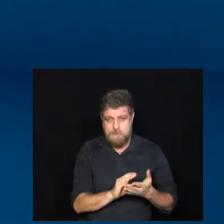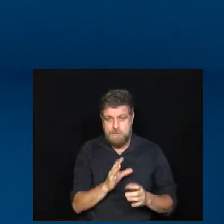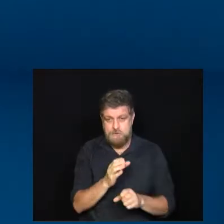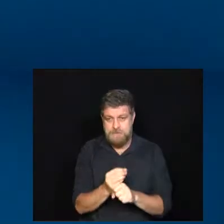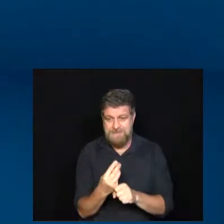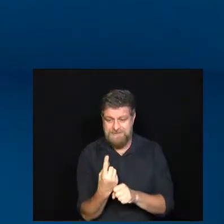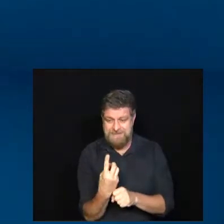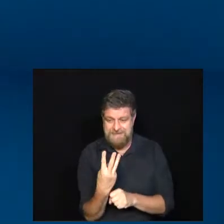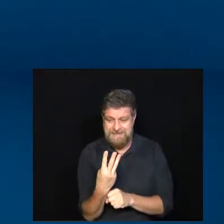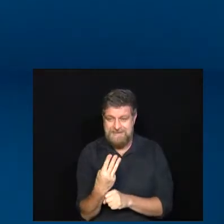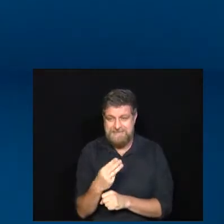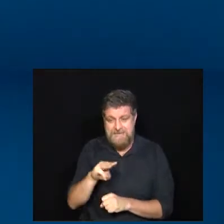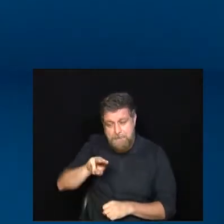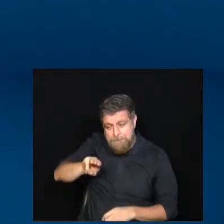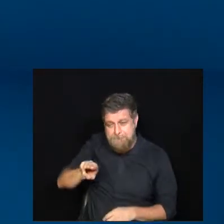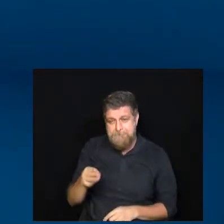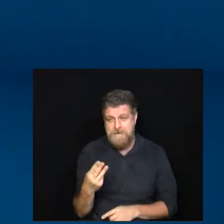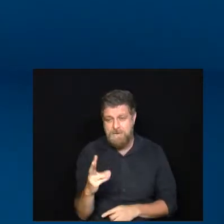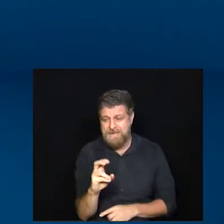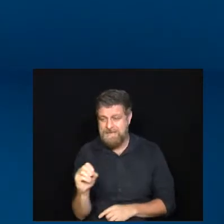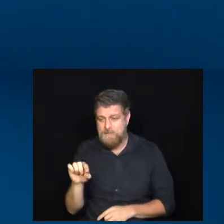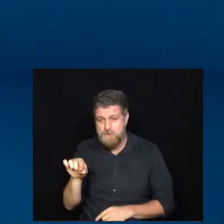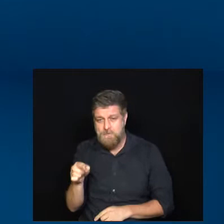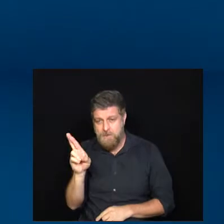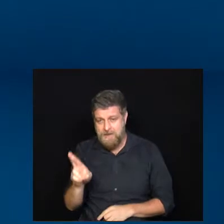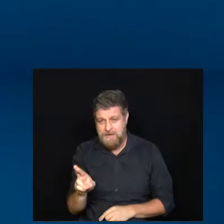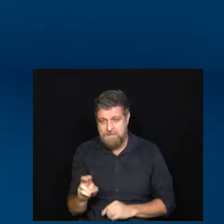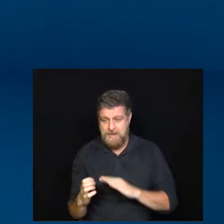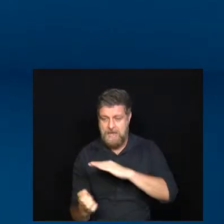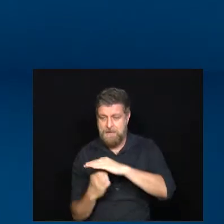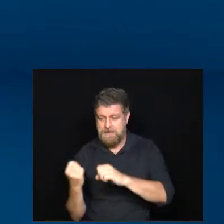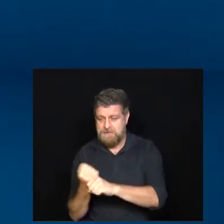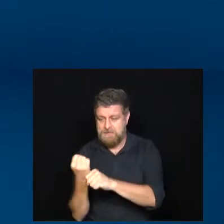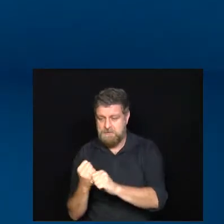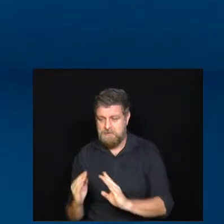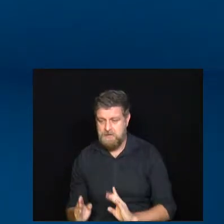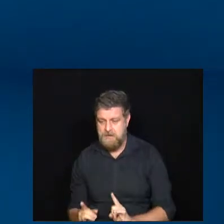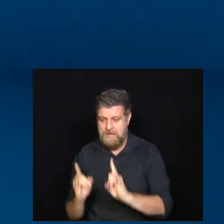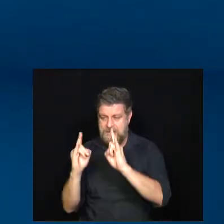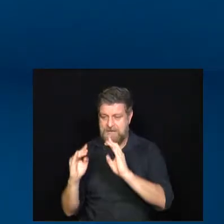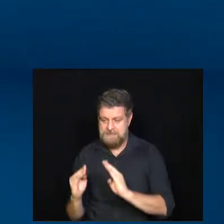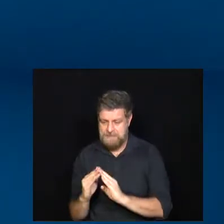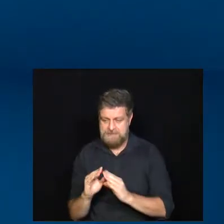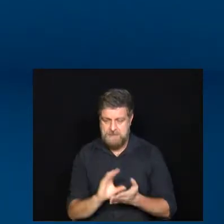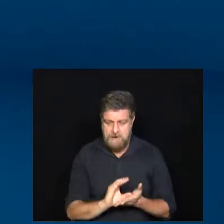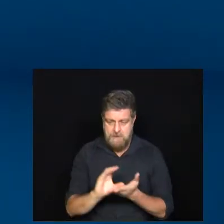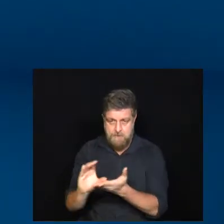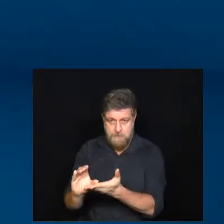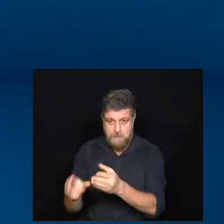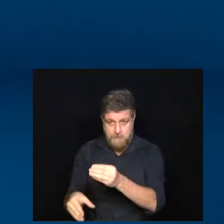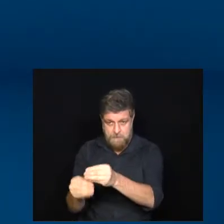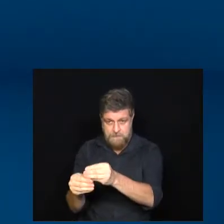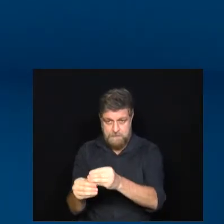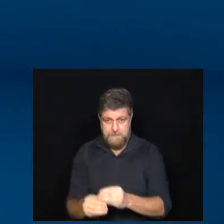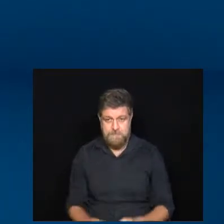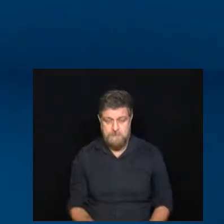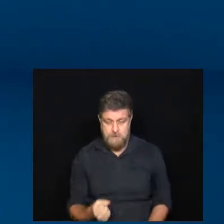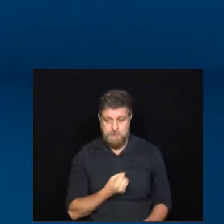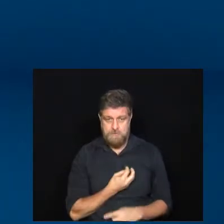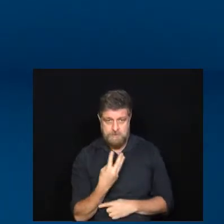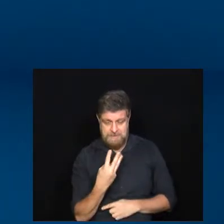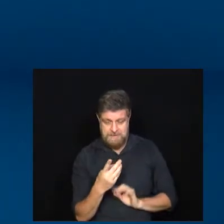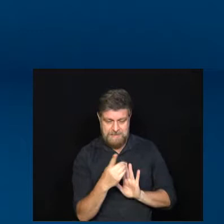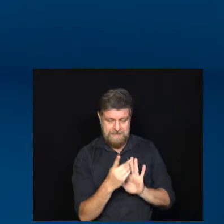13,5 milhões para o capital social da Coab Campinas. O item 3 é o projeto de decreto